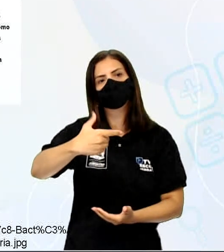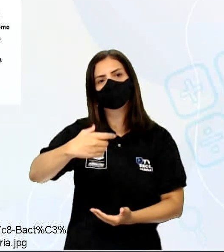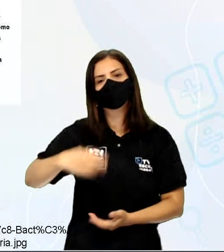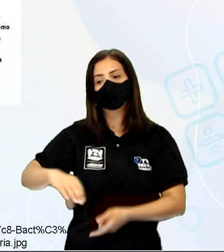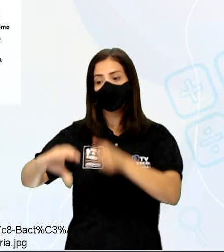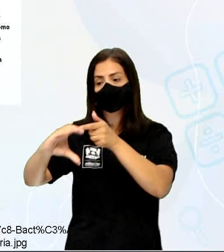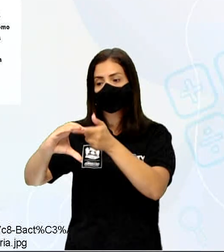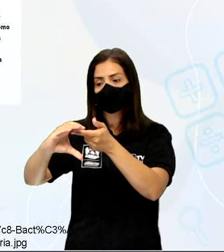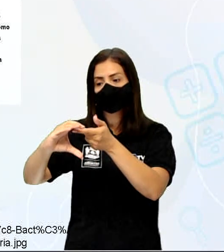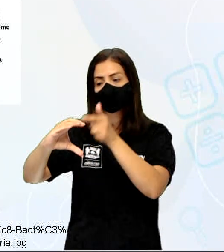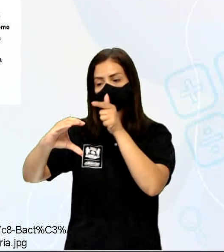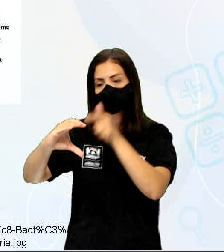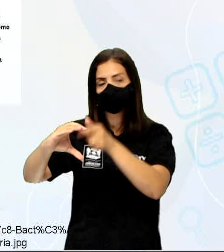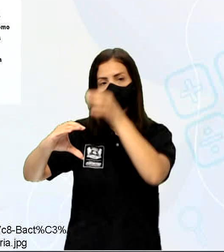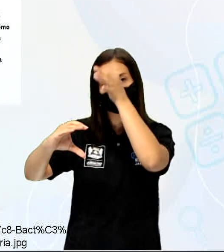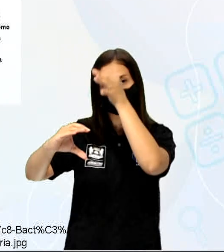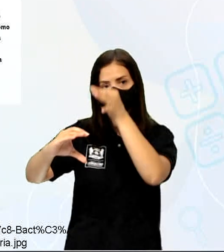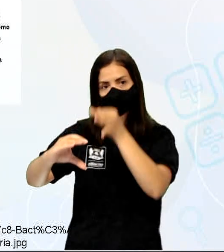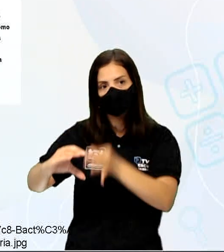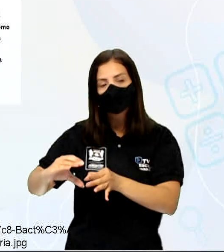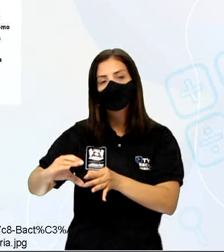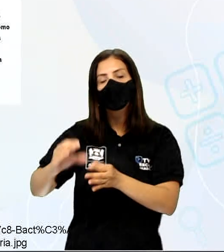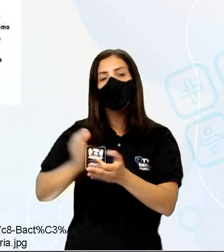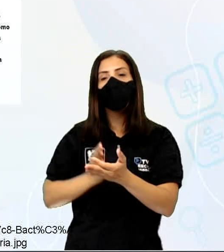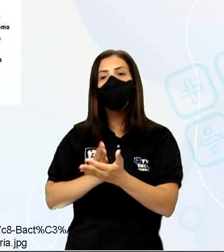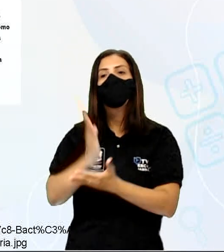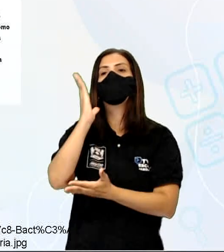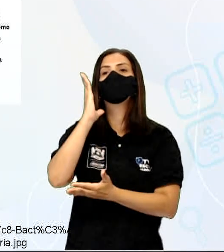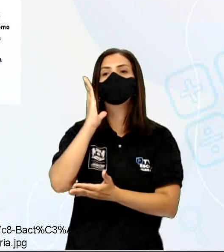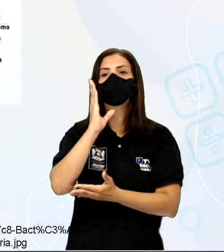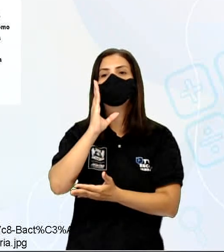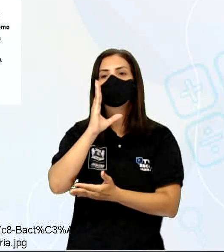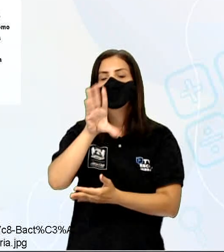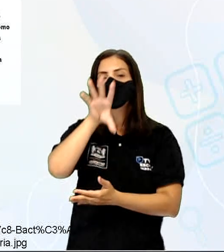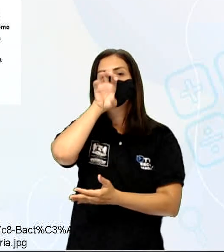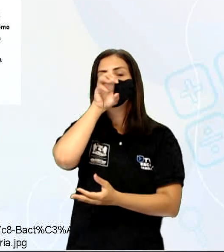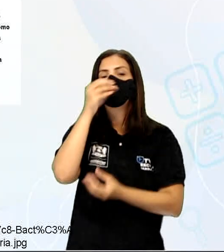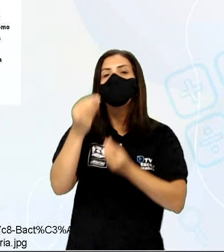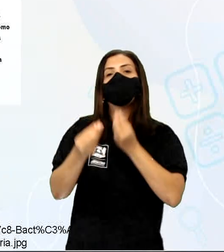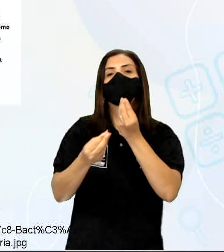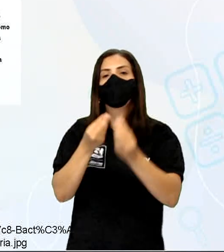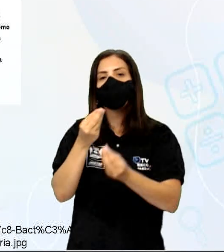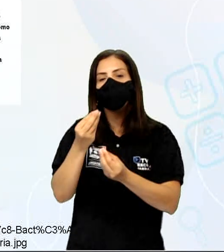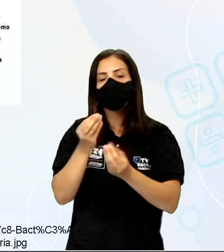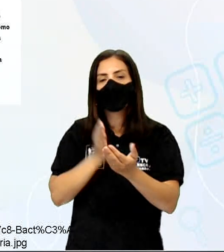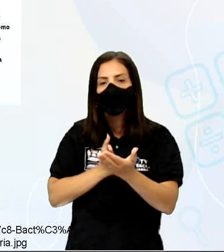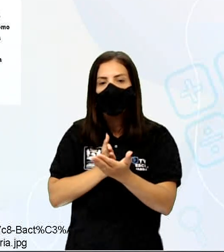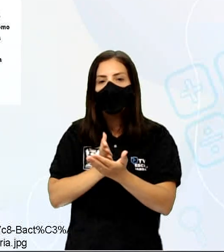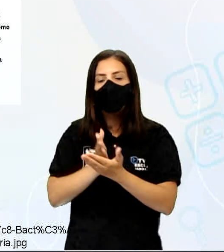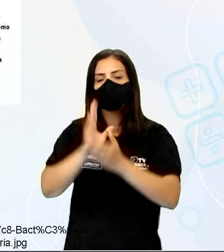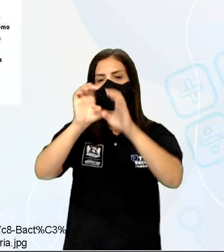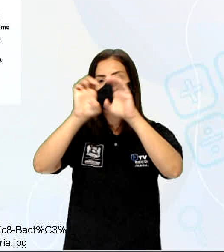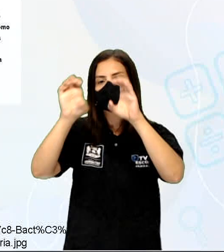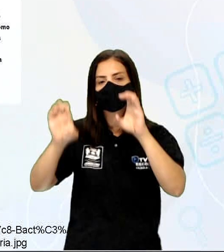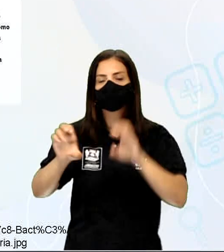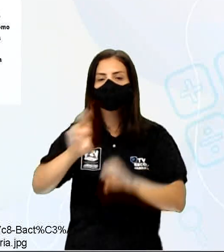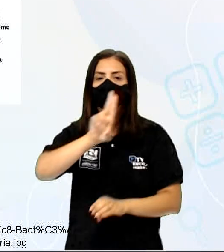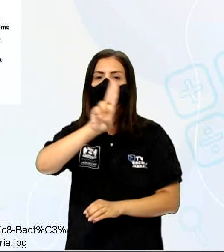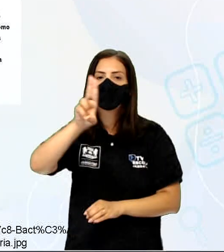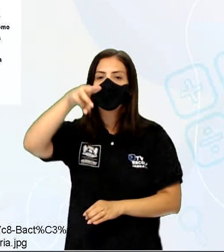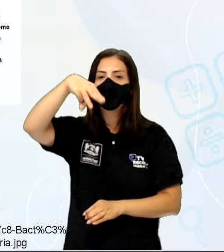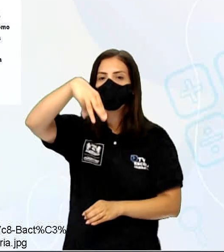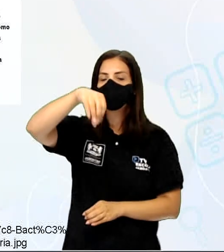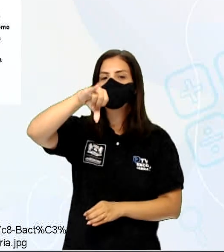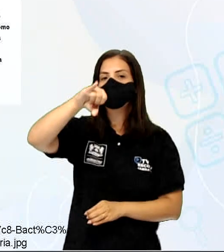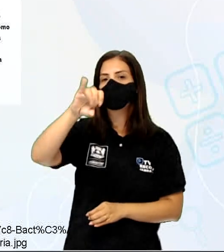estrutura também relativamente complexa chamada de mitocôndria, que vai ter um conjunto de membranas e